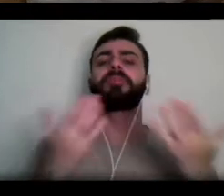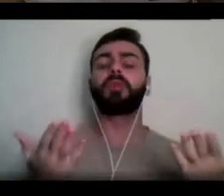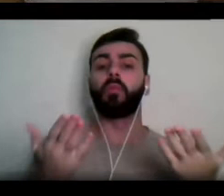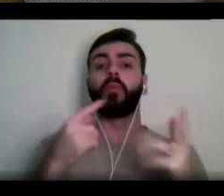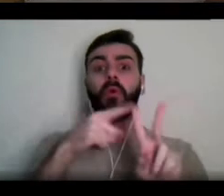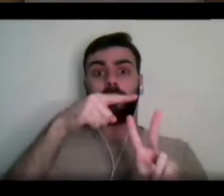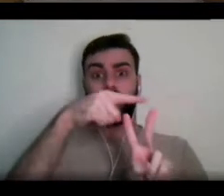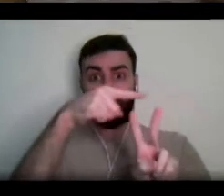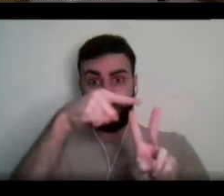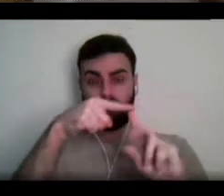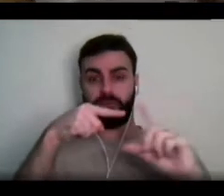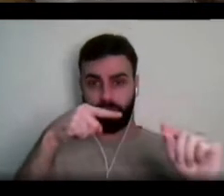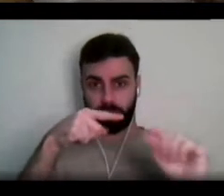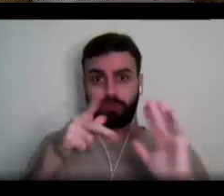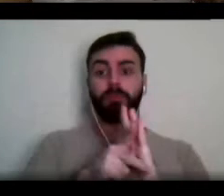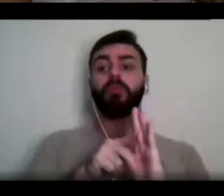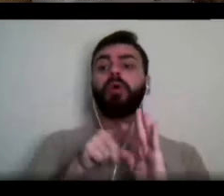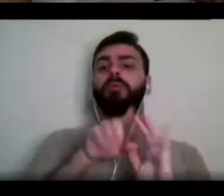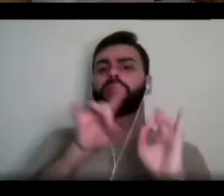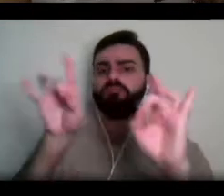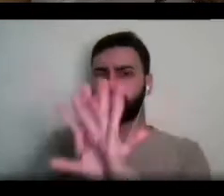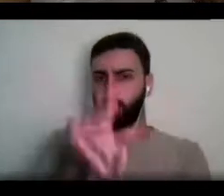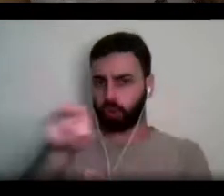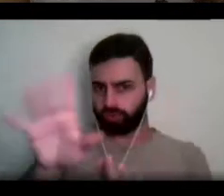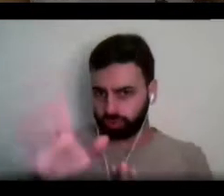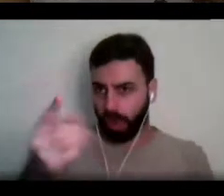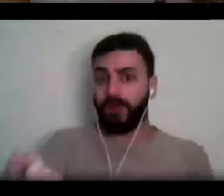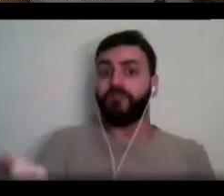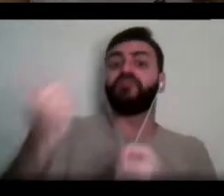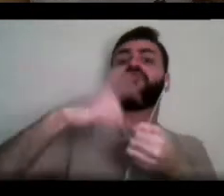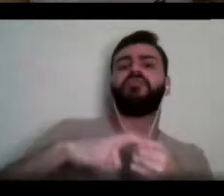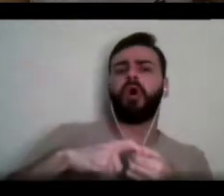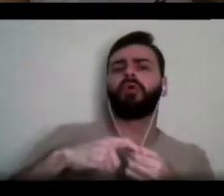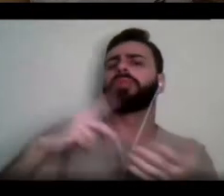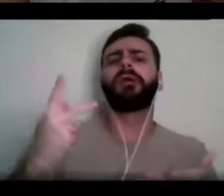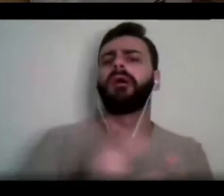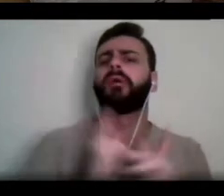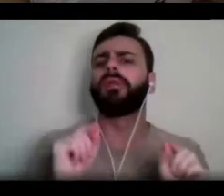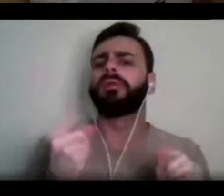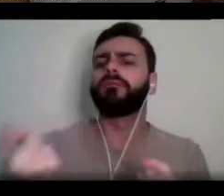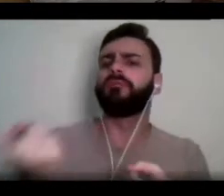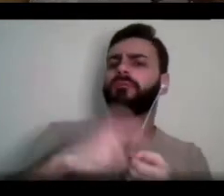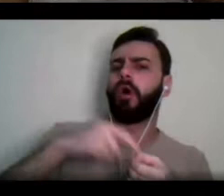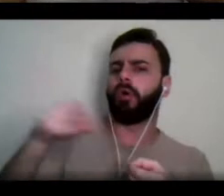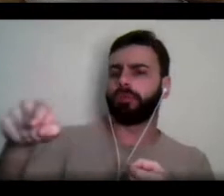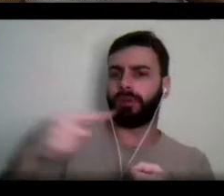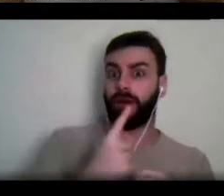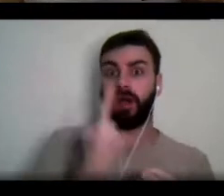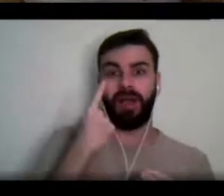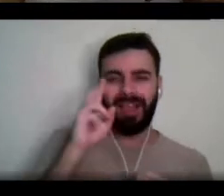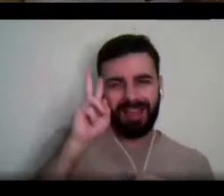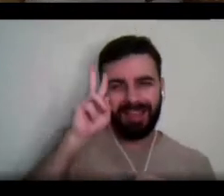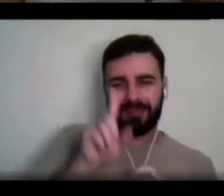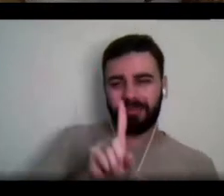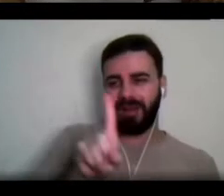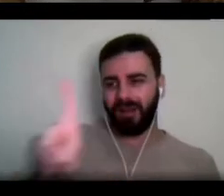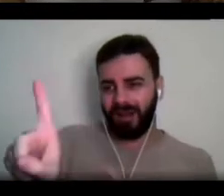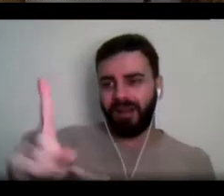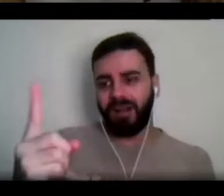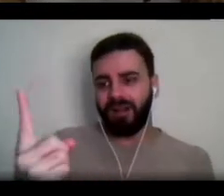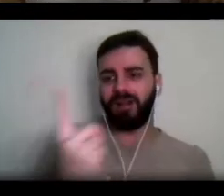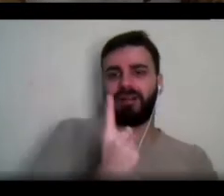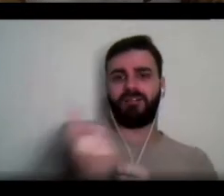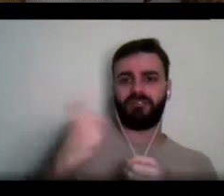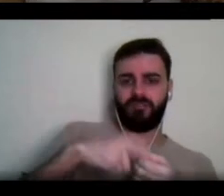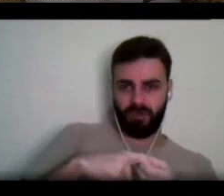letra B, ele pede o módulo vetor velocidade para viagem de volta. O que acontece na